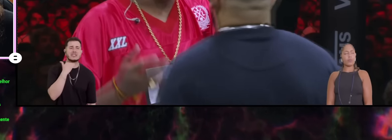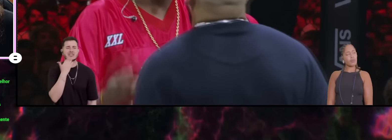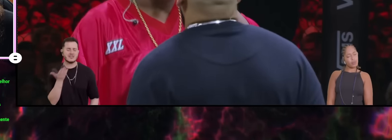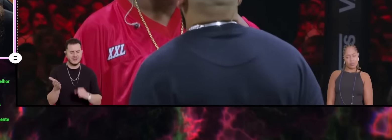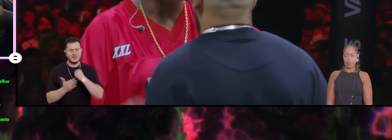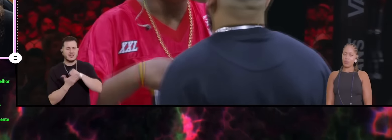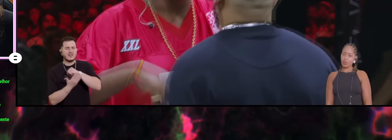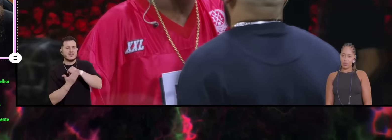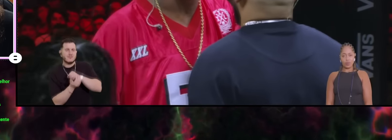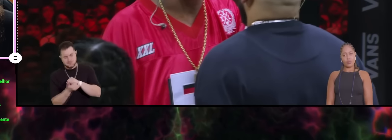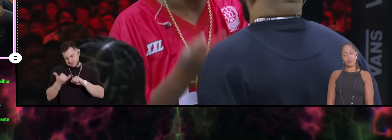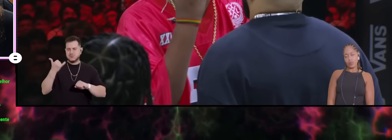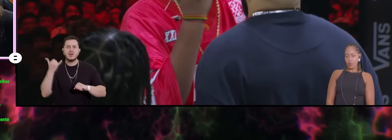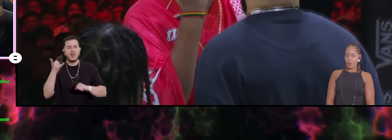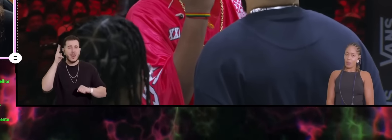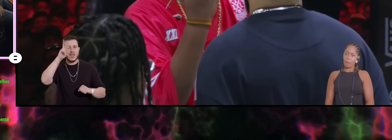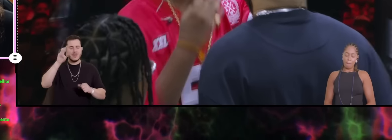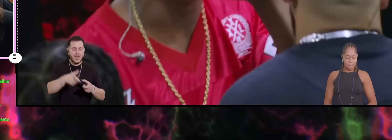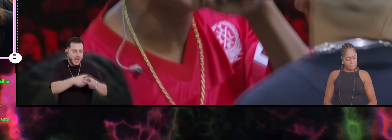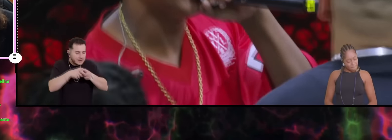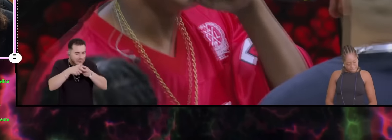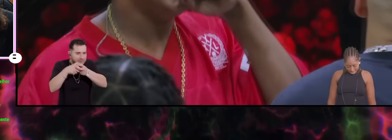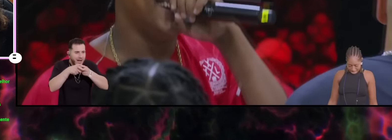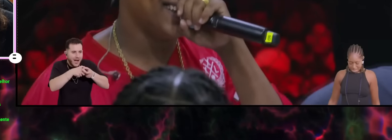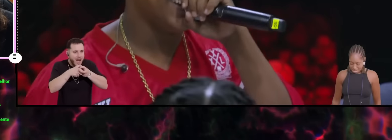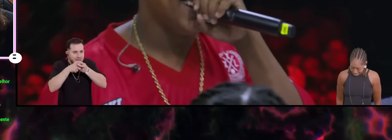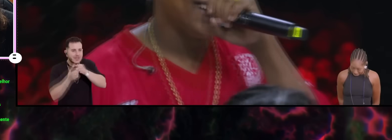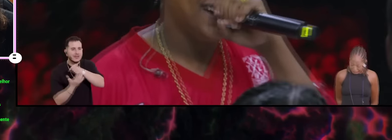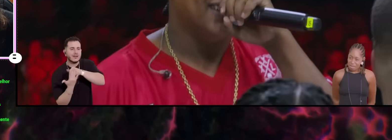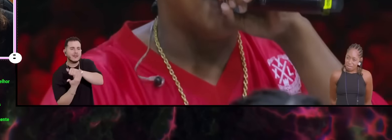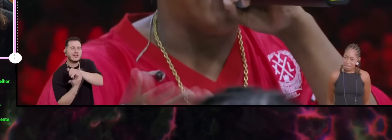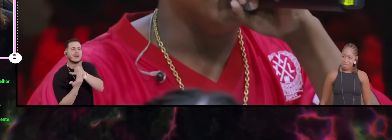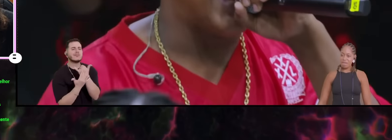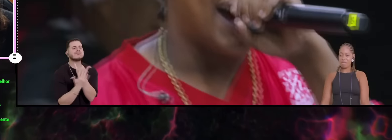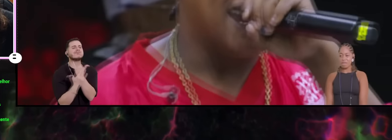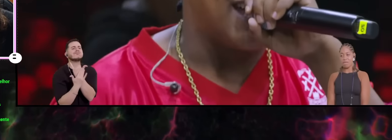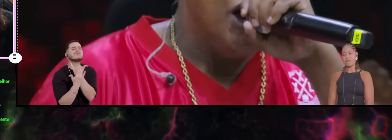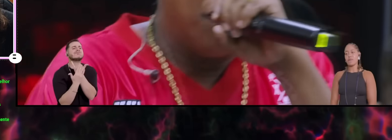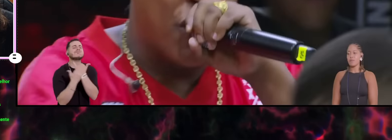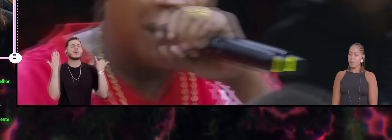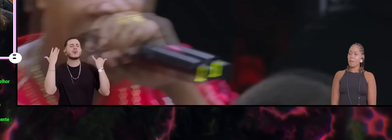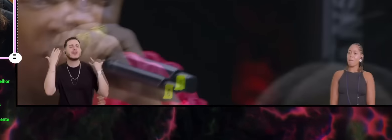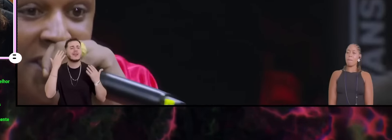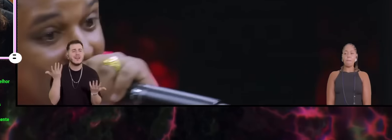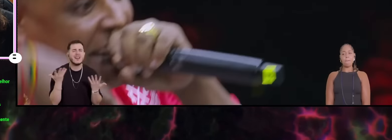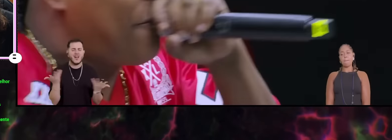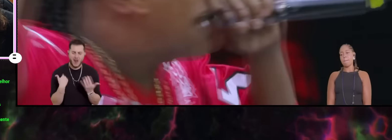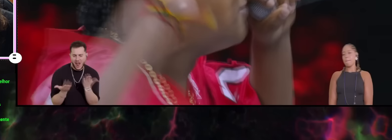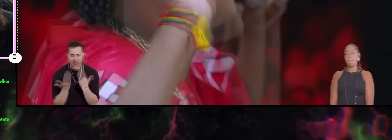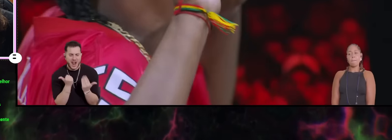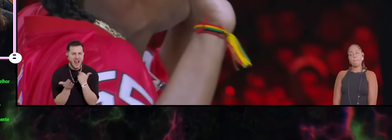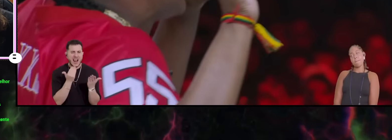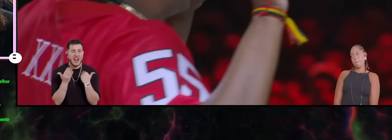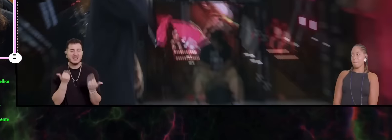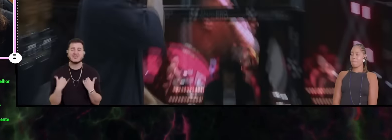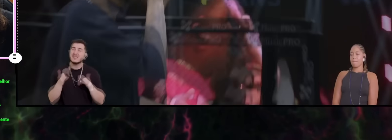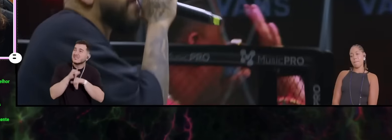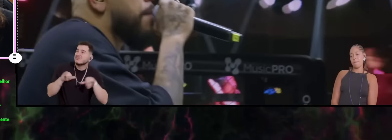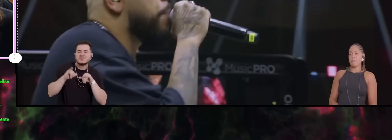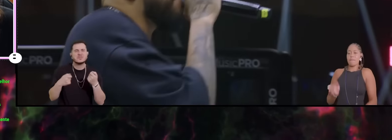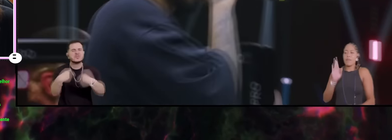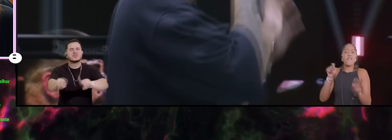lembra Habibs. Hoje o seu trio vai virar 3 esfirras. No. Tá vendo o que é anta? Vou jantar vocês e nem faço mais